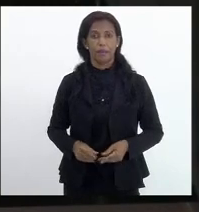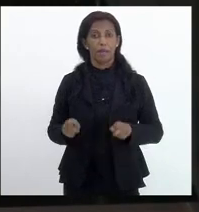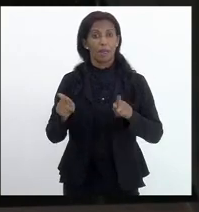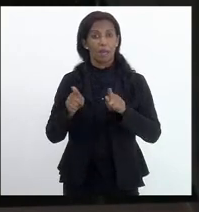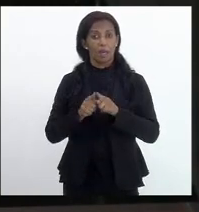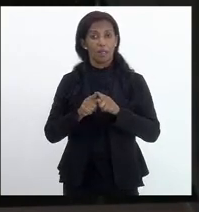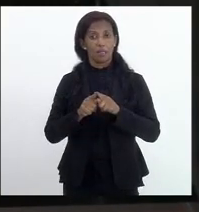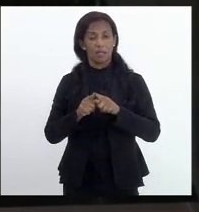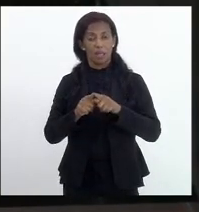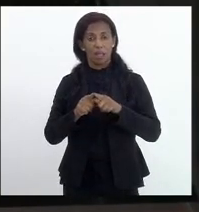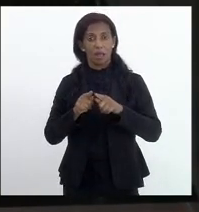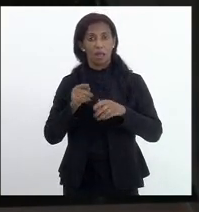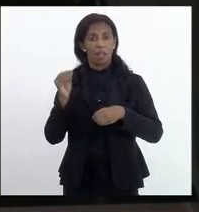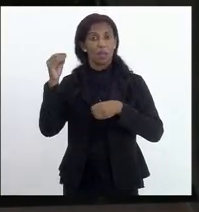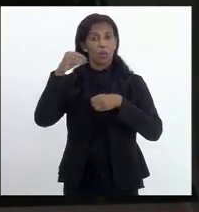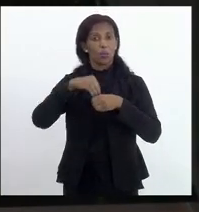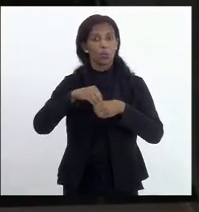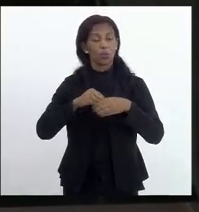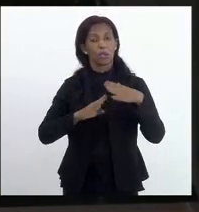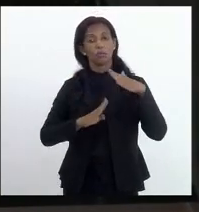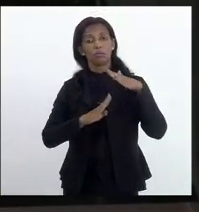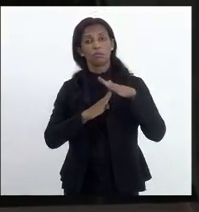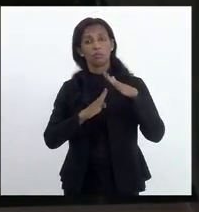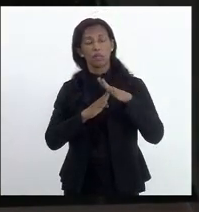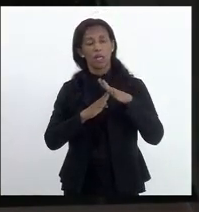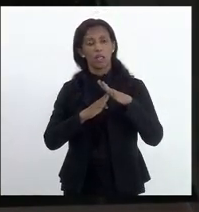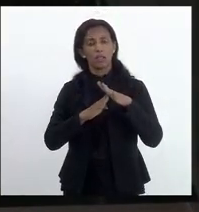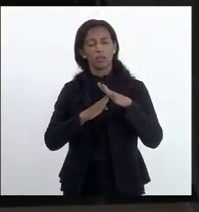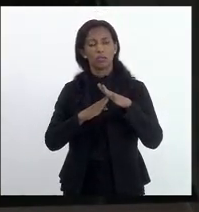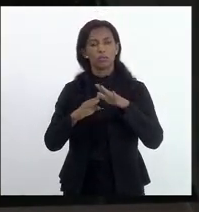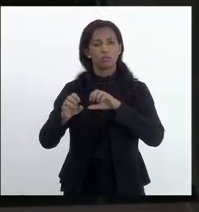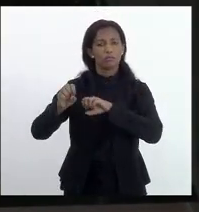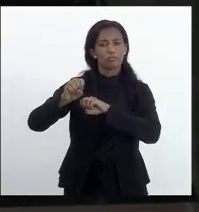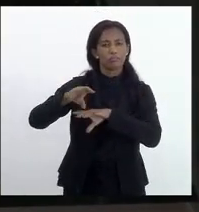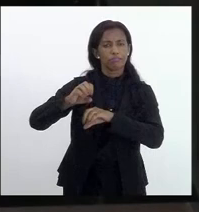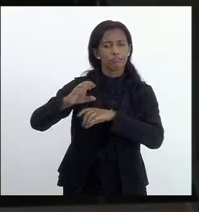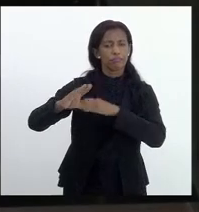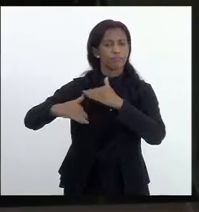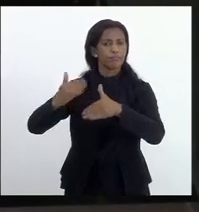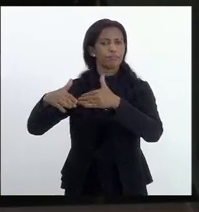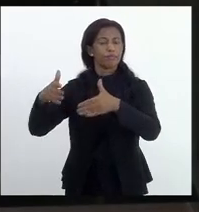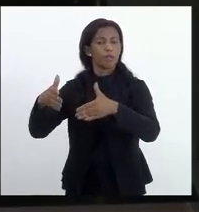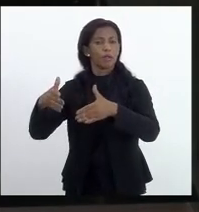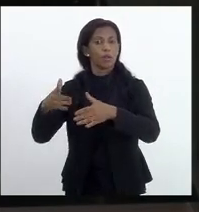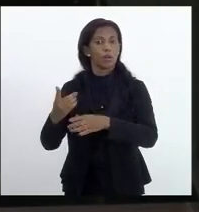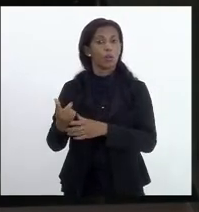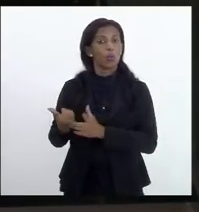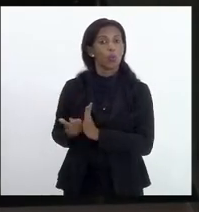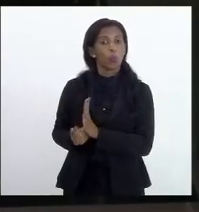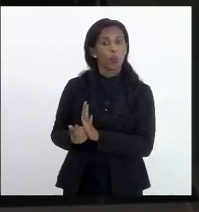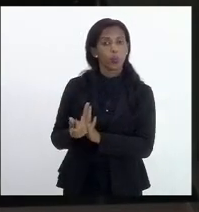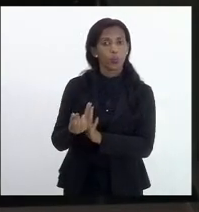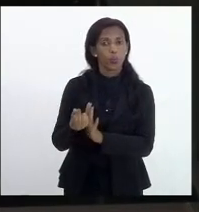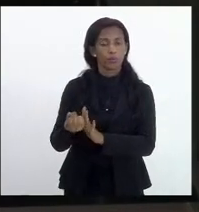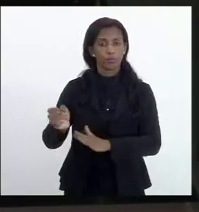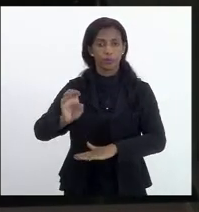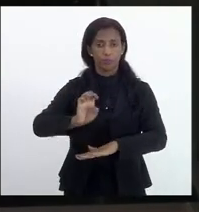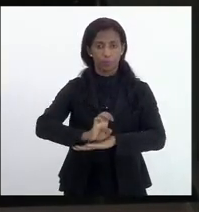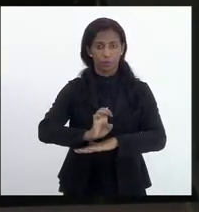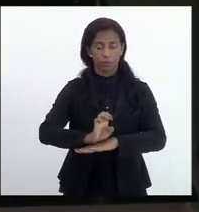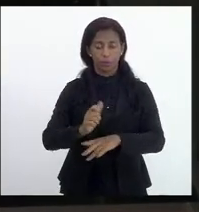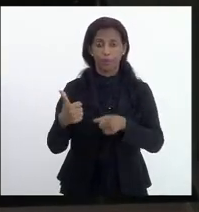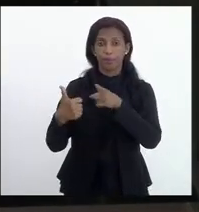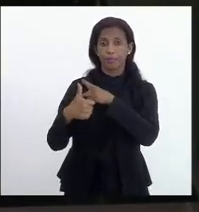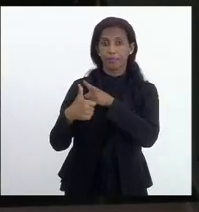no teto de gastos de manutenção e desenvolvimento de ensino no orçamento do Estado. A